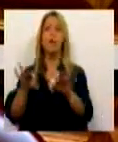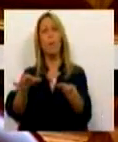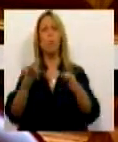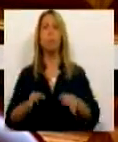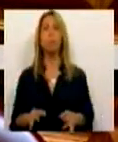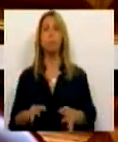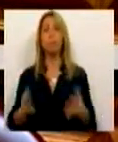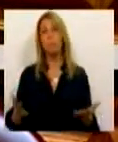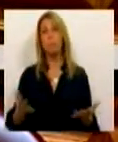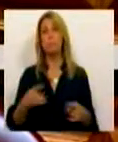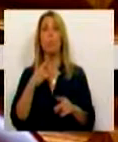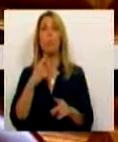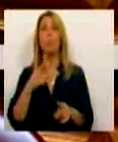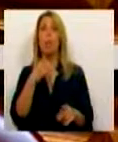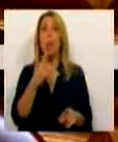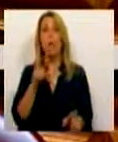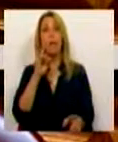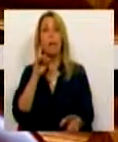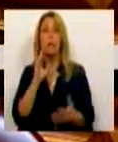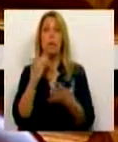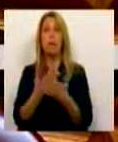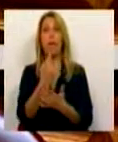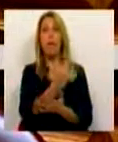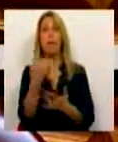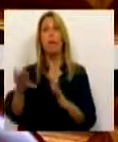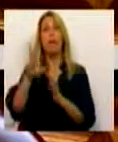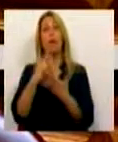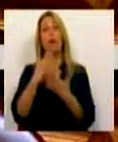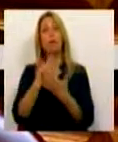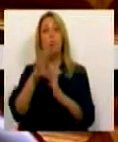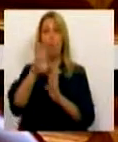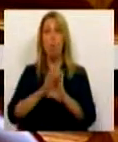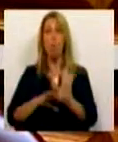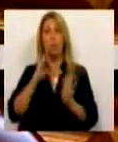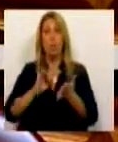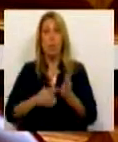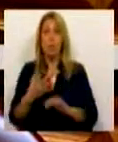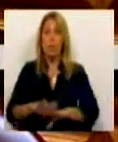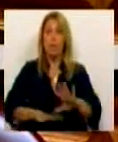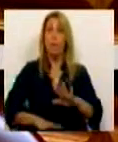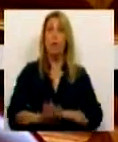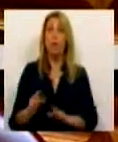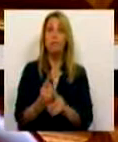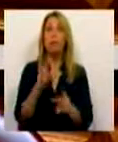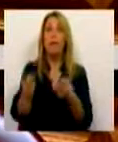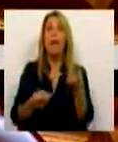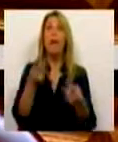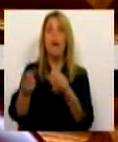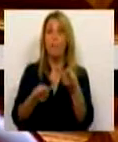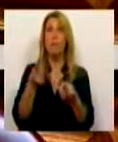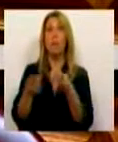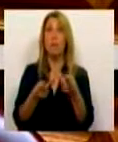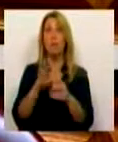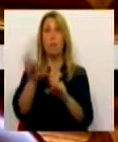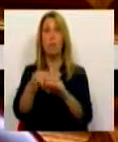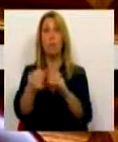escolaridade, a fim de garantir a cada escola as condições necessárias à sua realização, dado que esta avaliação faz parte